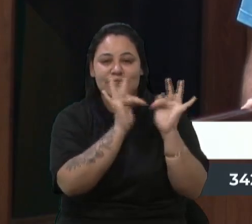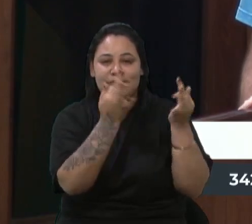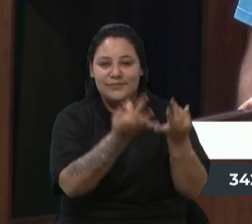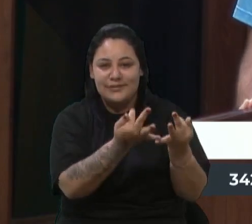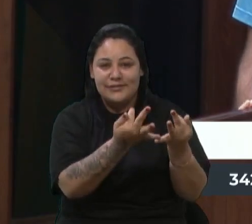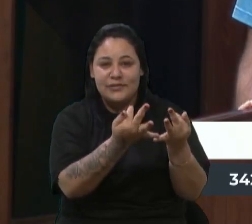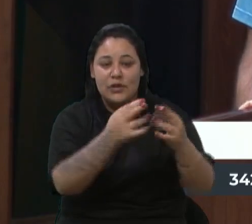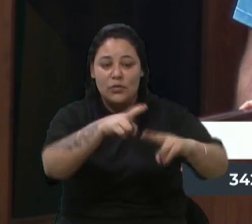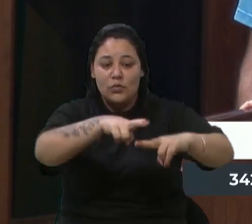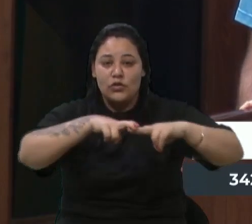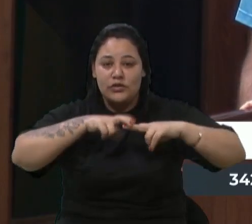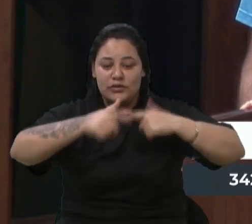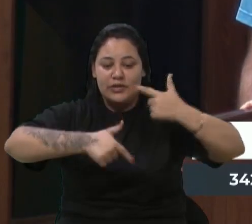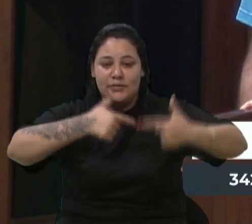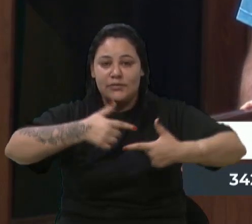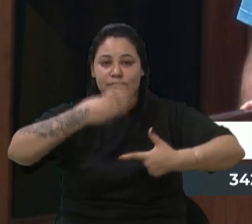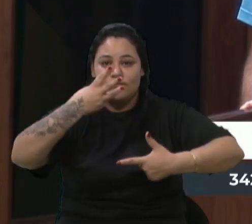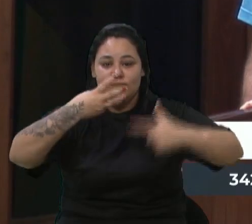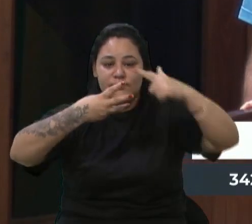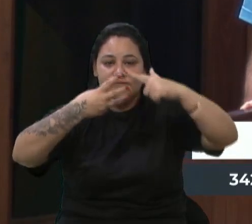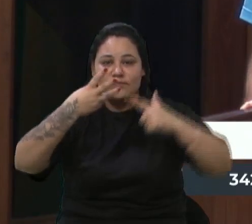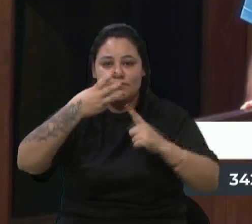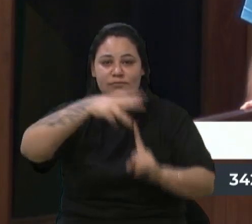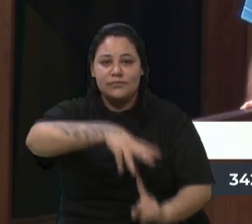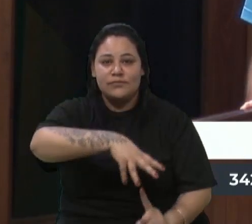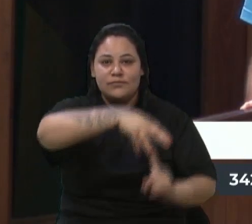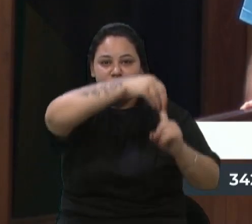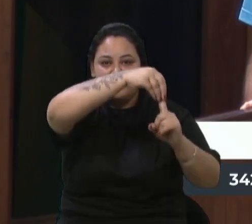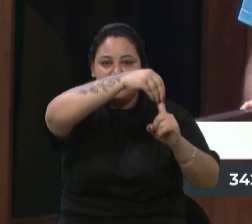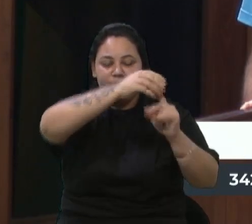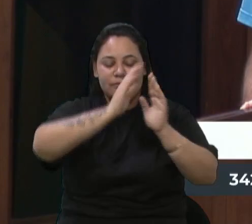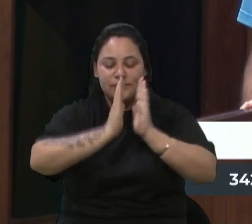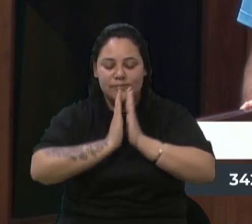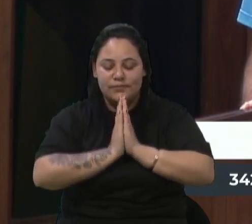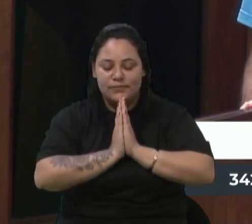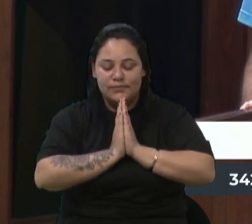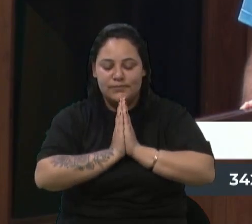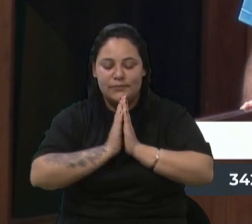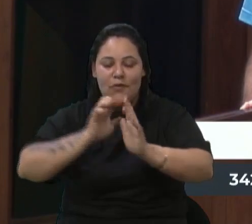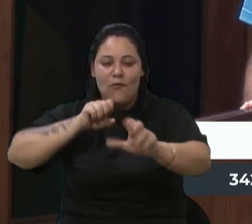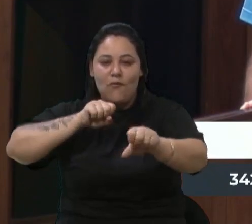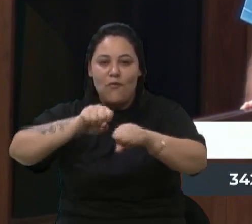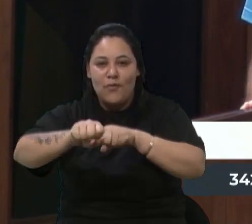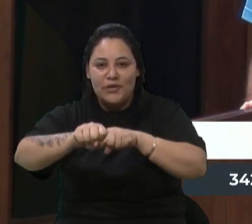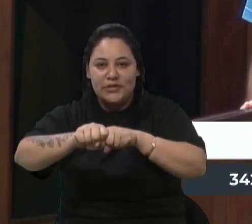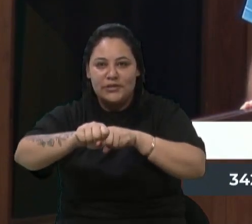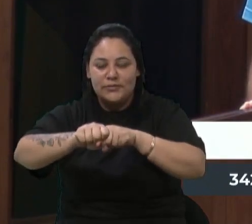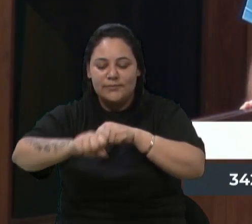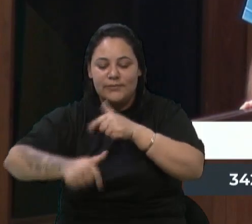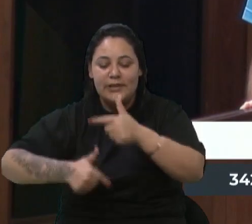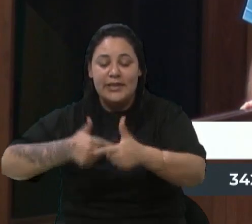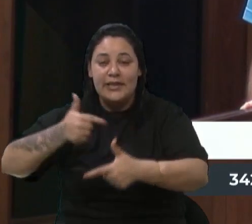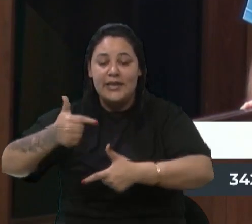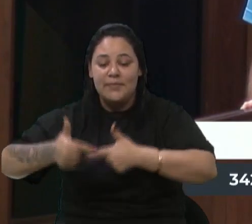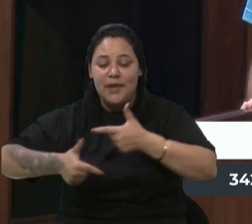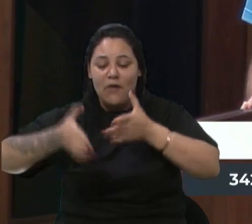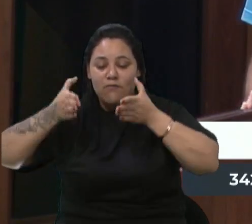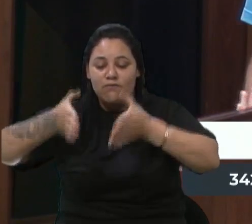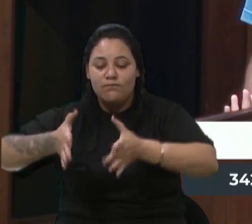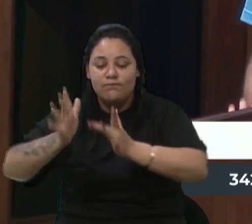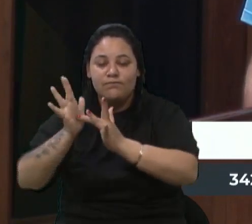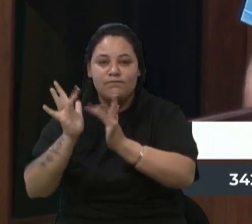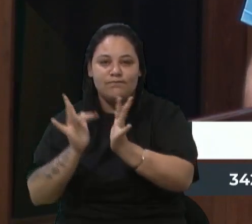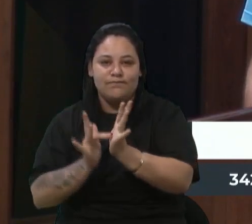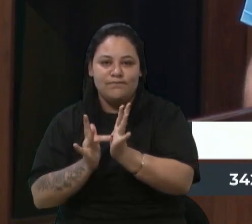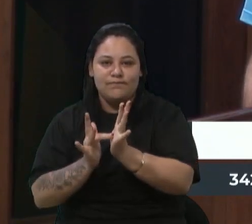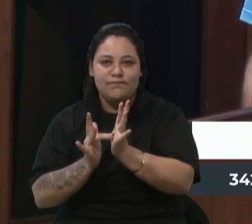os 3 pilares: oração, formação e serviço. A família,